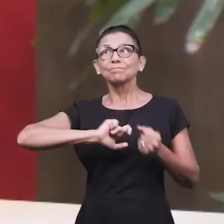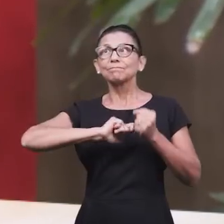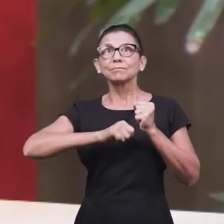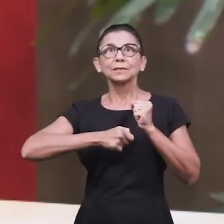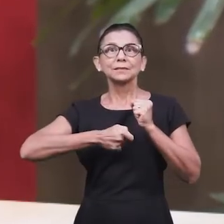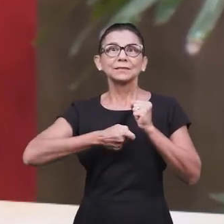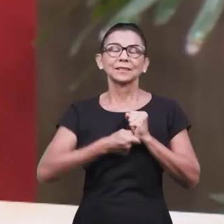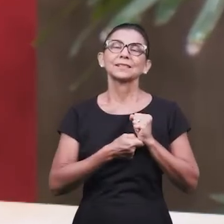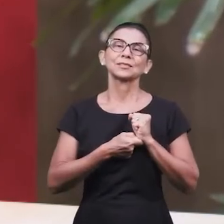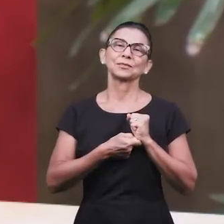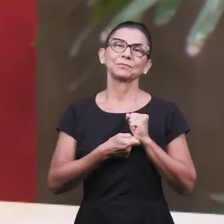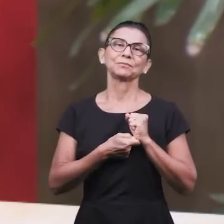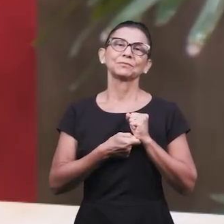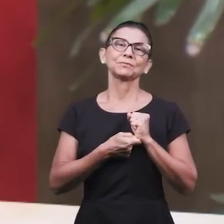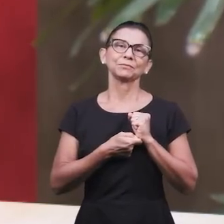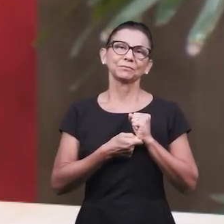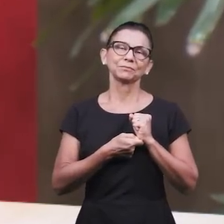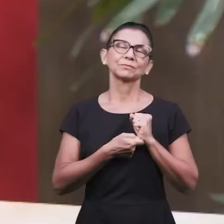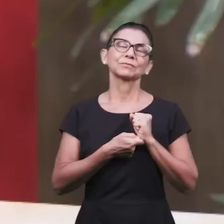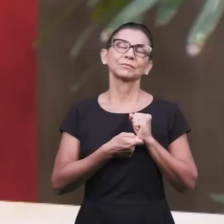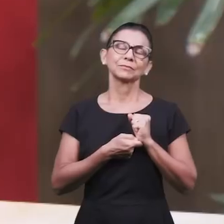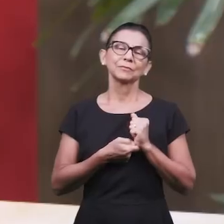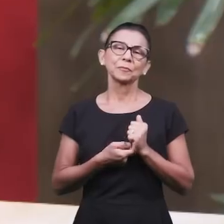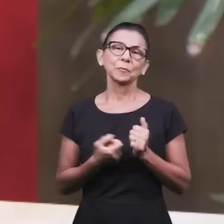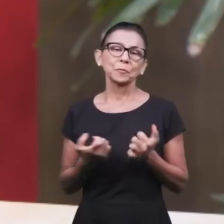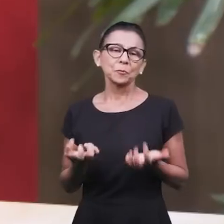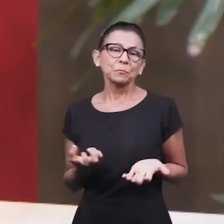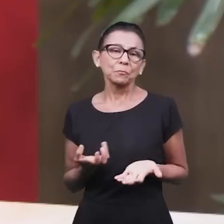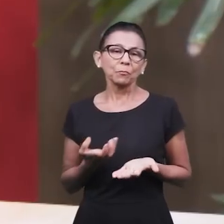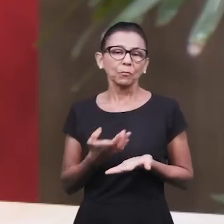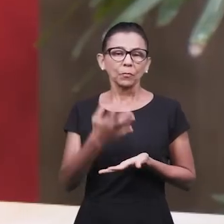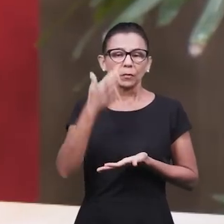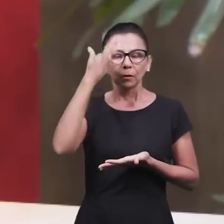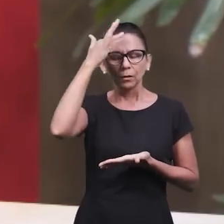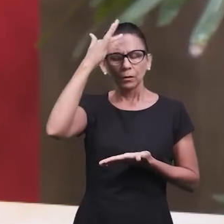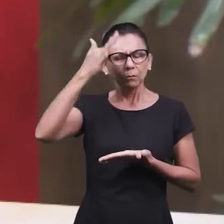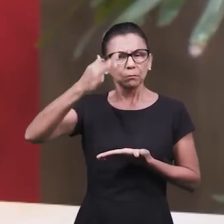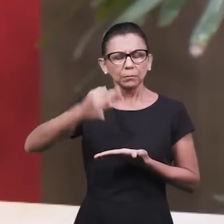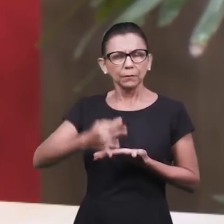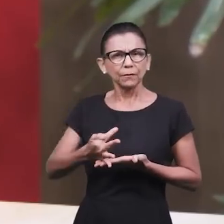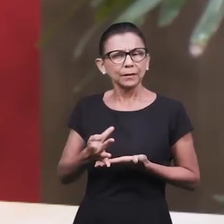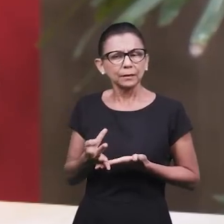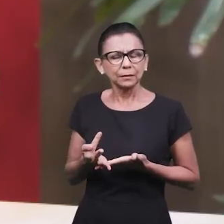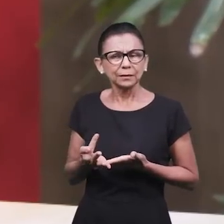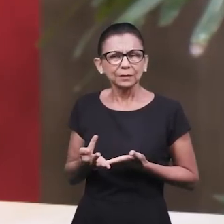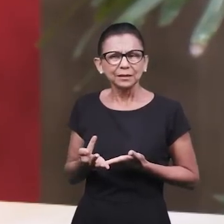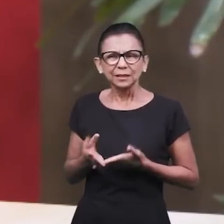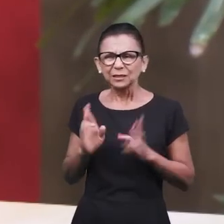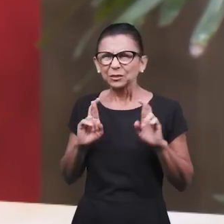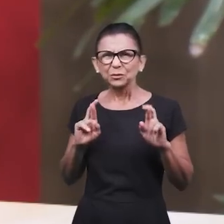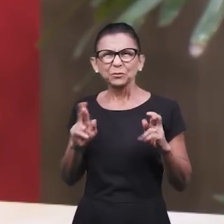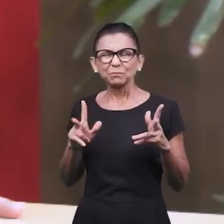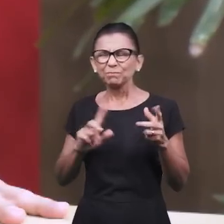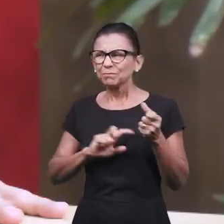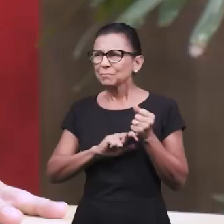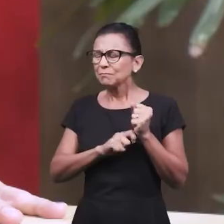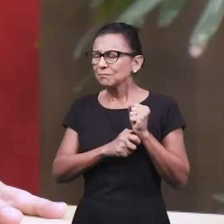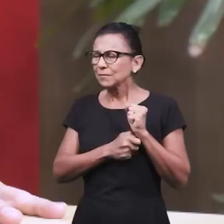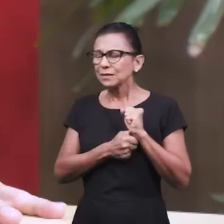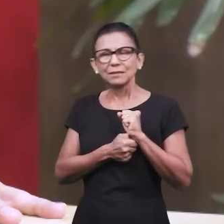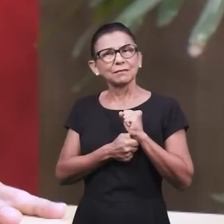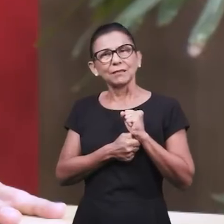Então, essa fé era totalmente diferente, ela era